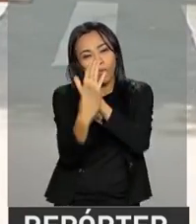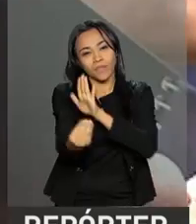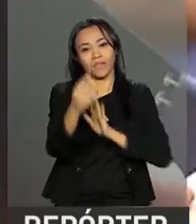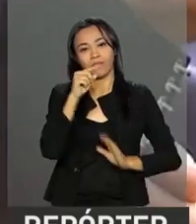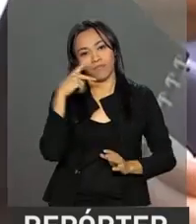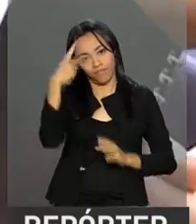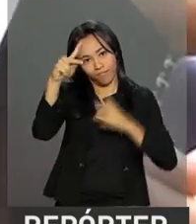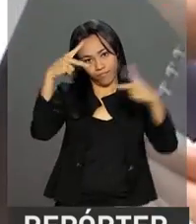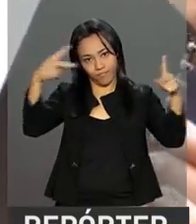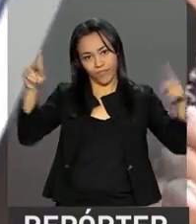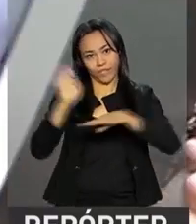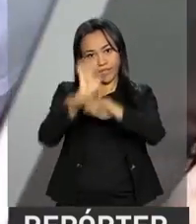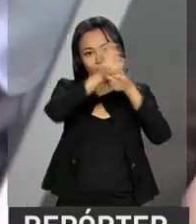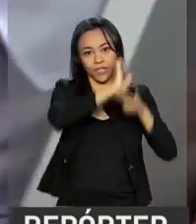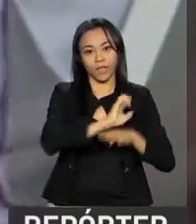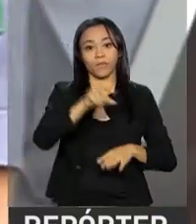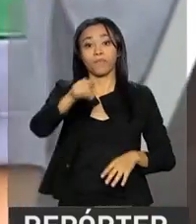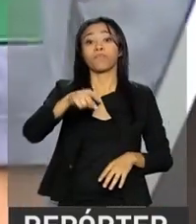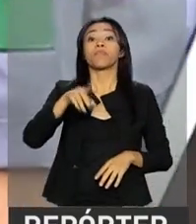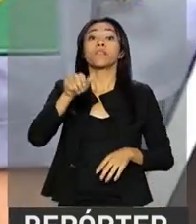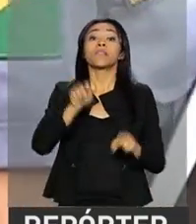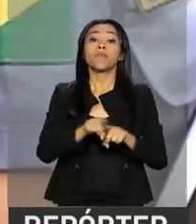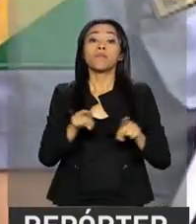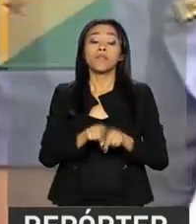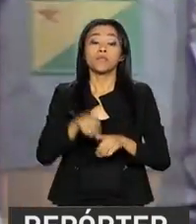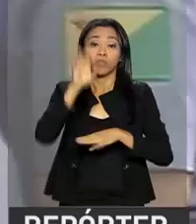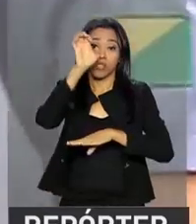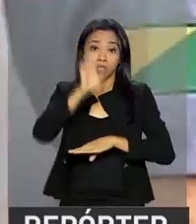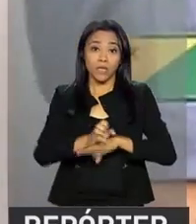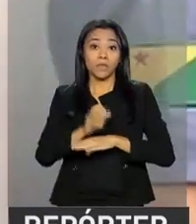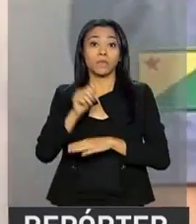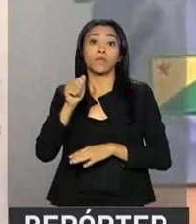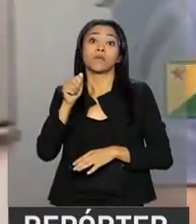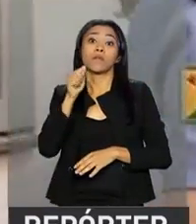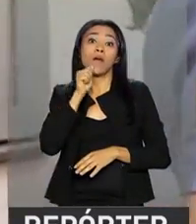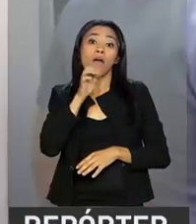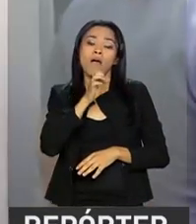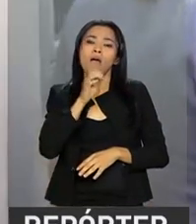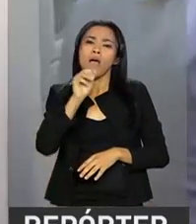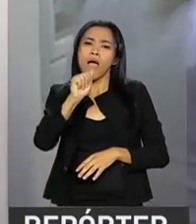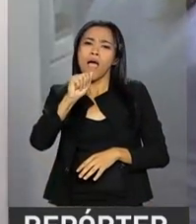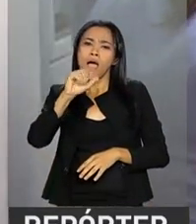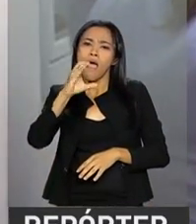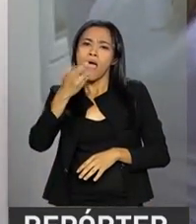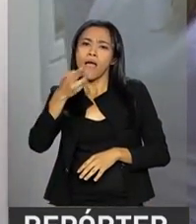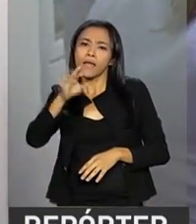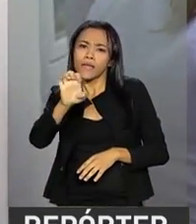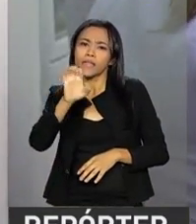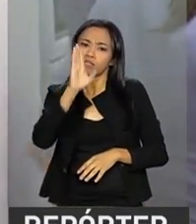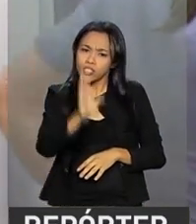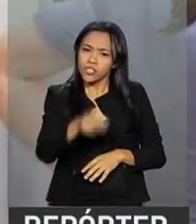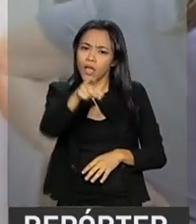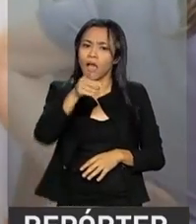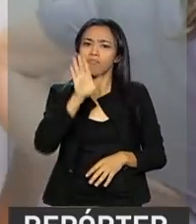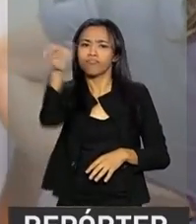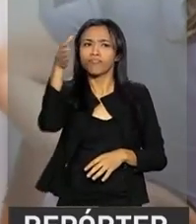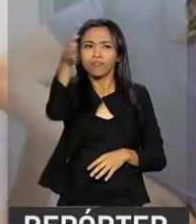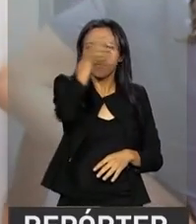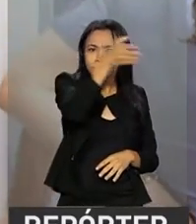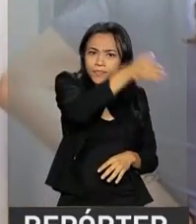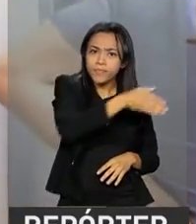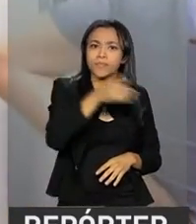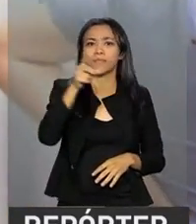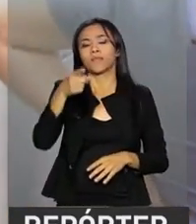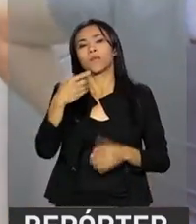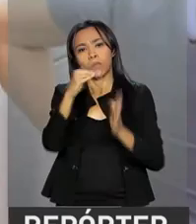local. No estado do Acre, algumas ações de policiamento comunitário já foram implantadas, como a ronda escolar e o programa de resistência